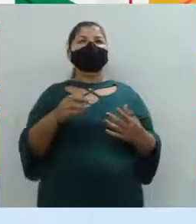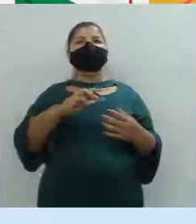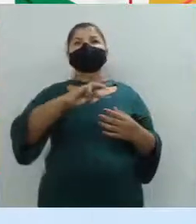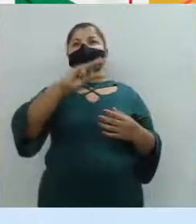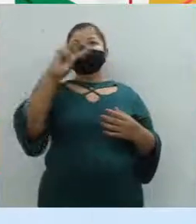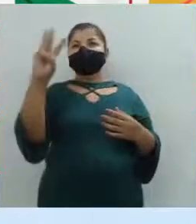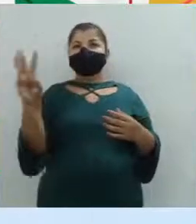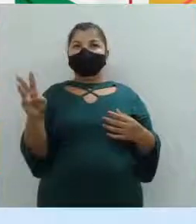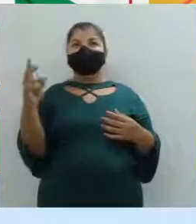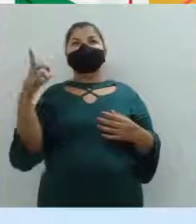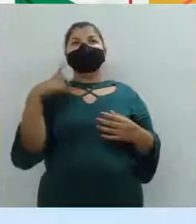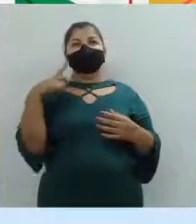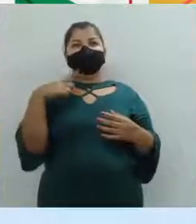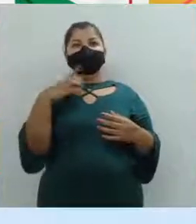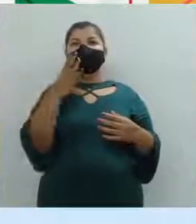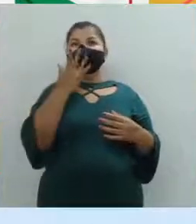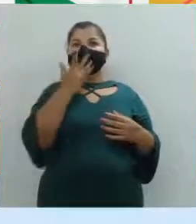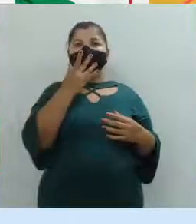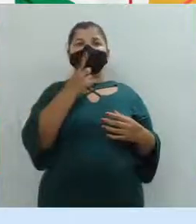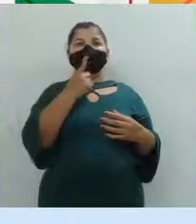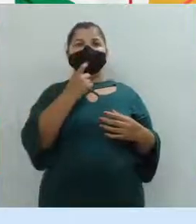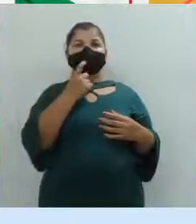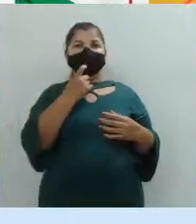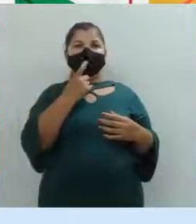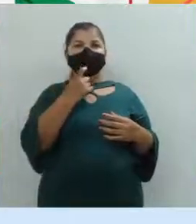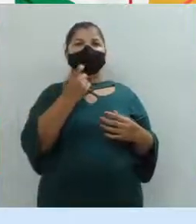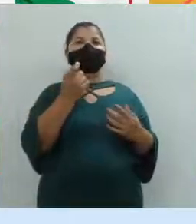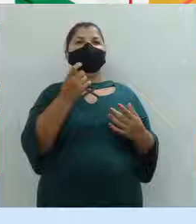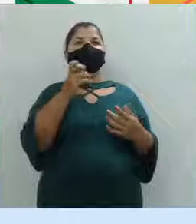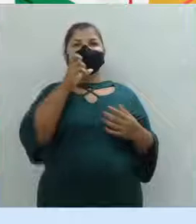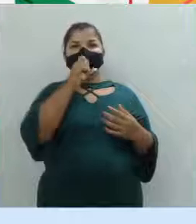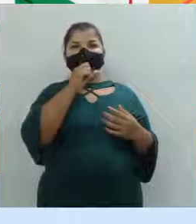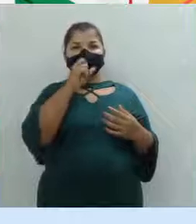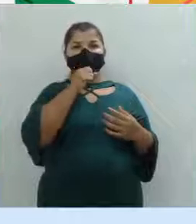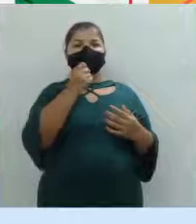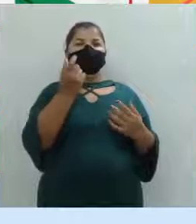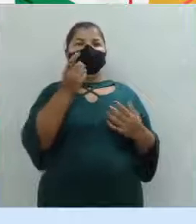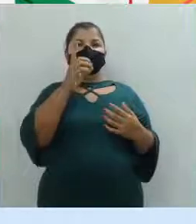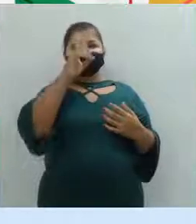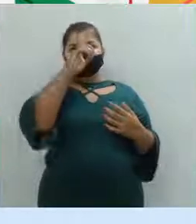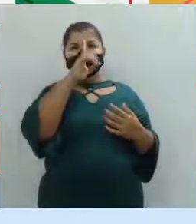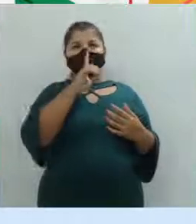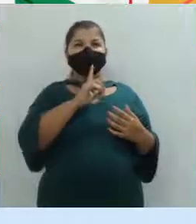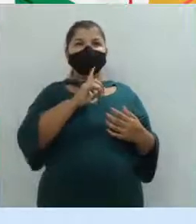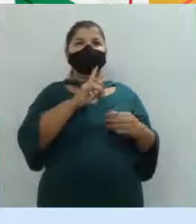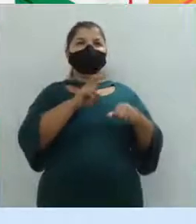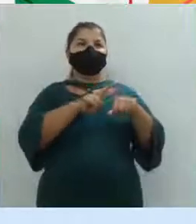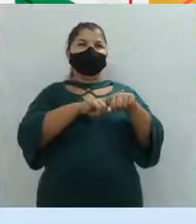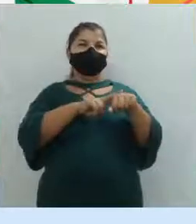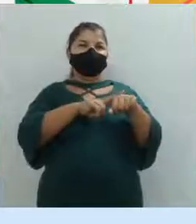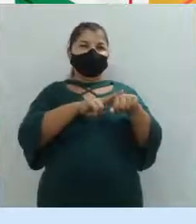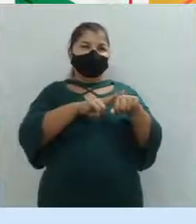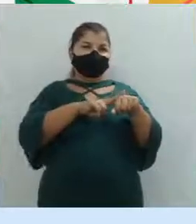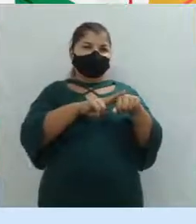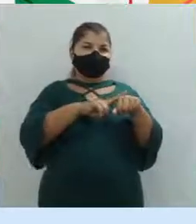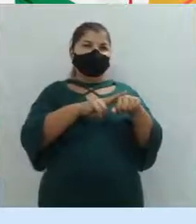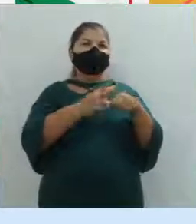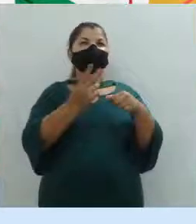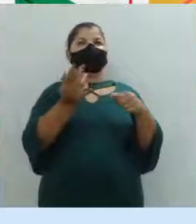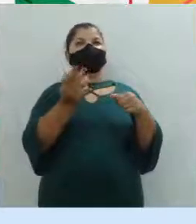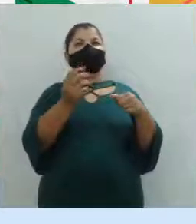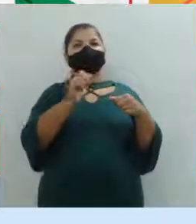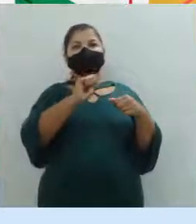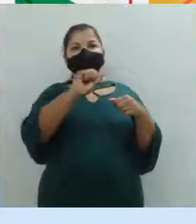gente tem as cores, né? O vermelho, o laranja, o amarelo, o verde, o